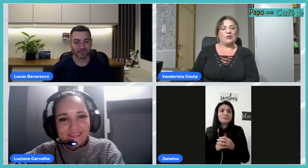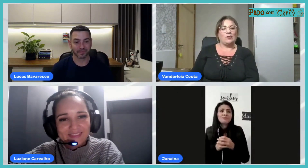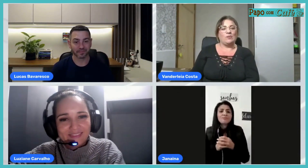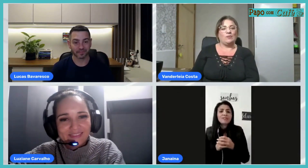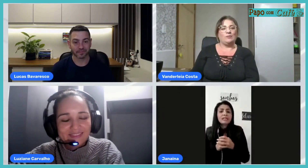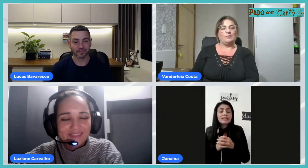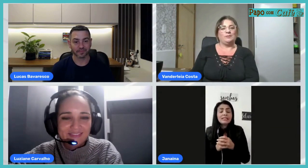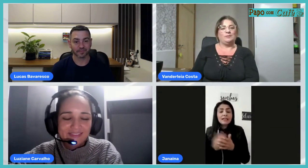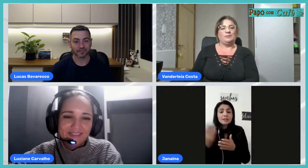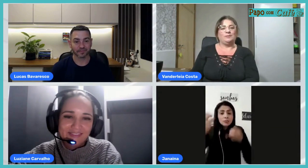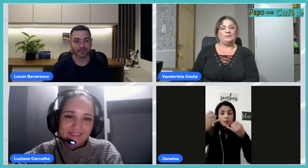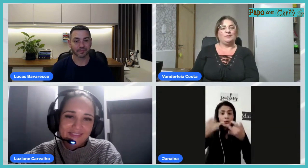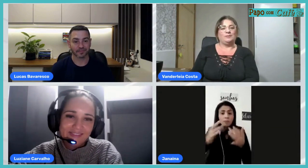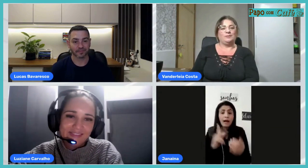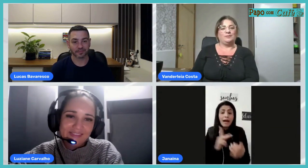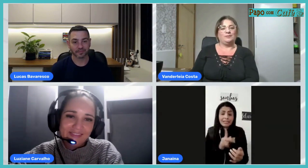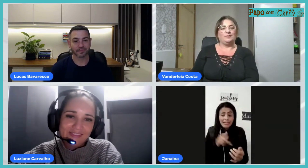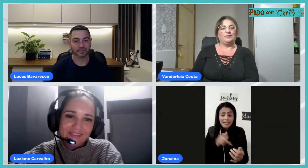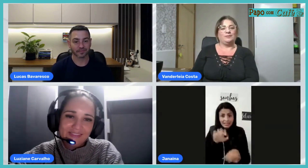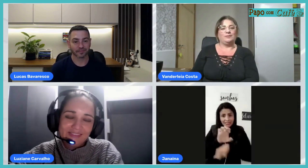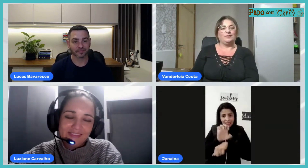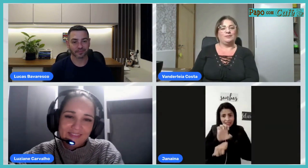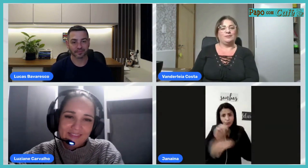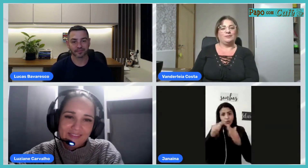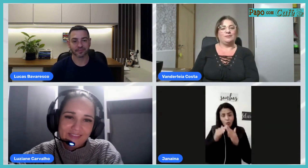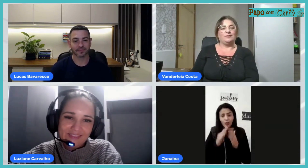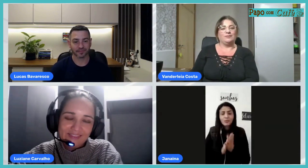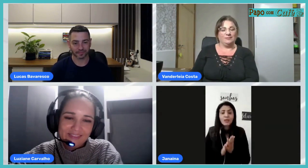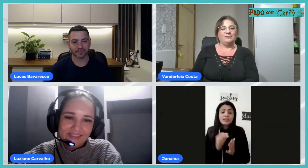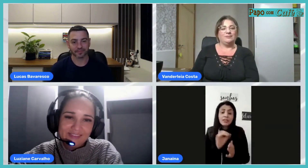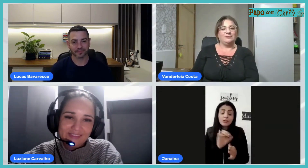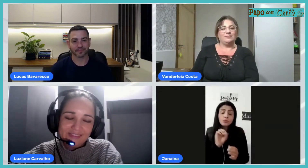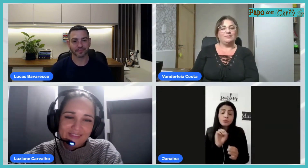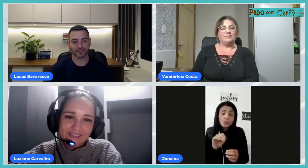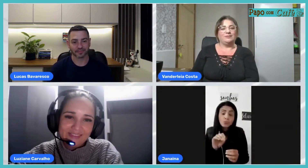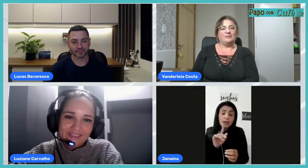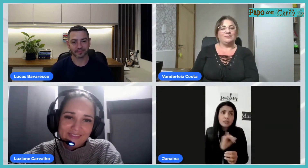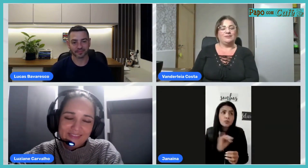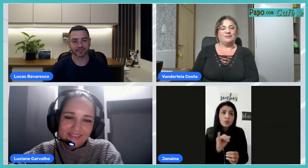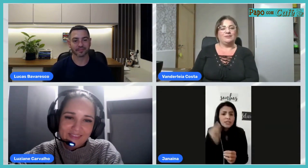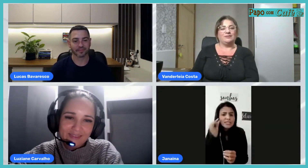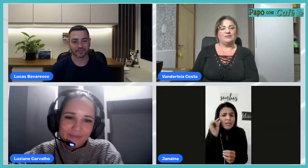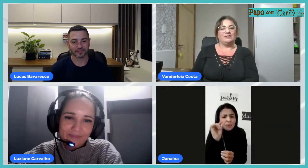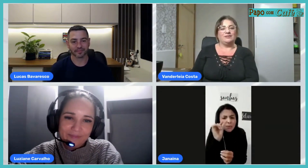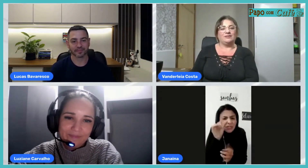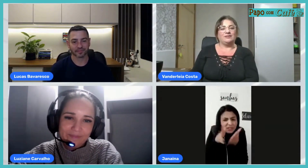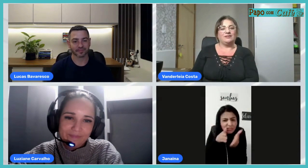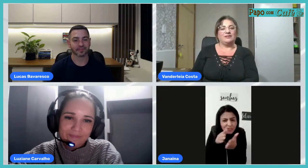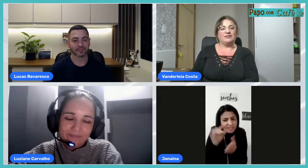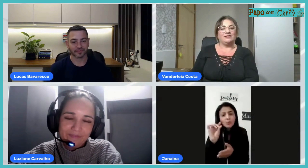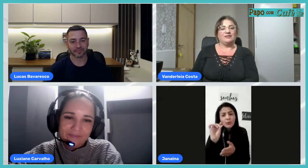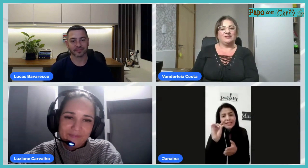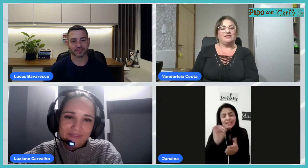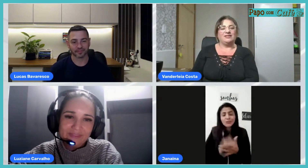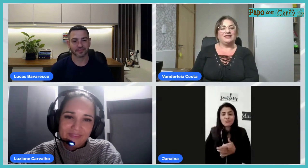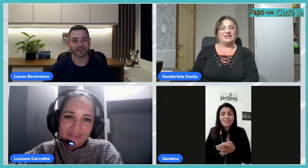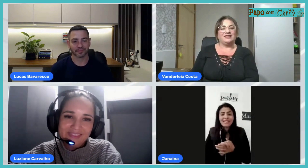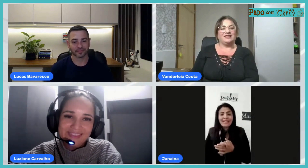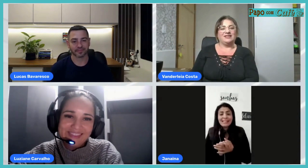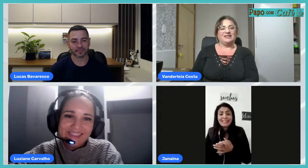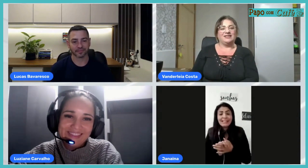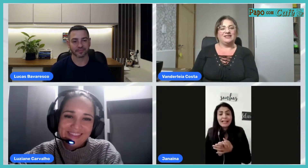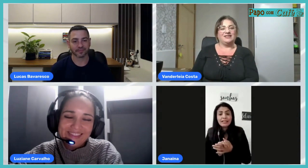CNH. E ela me explicou, aqui em Esteio, onde eu moro, tem uma instrutora que sabe um pouquinho Libras, um